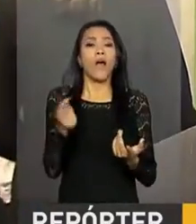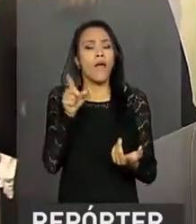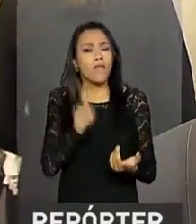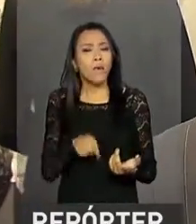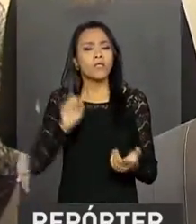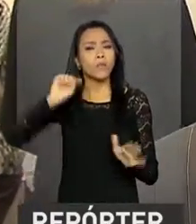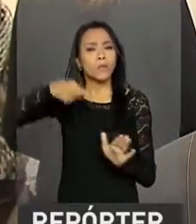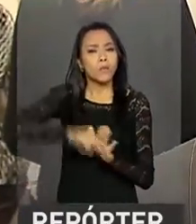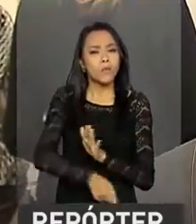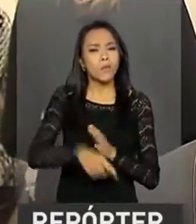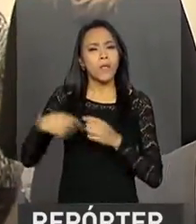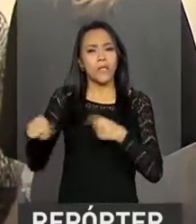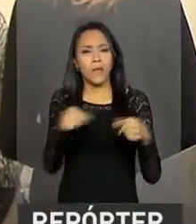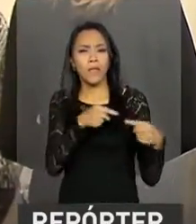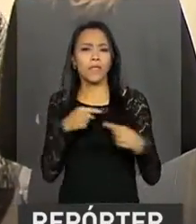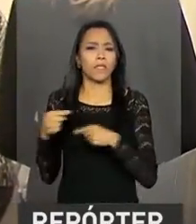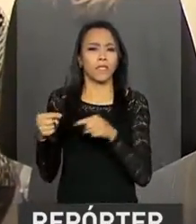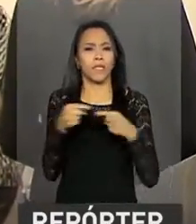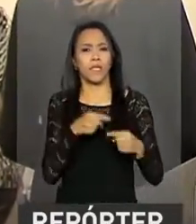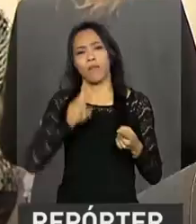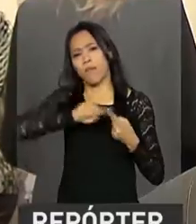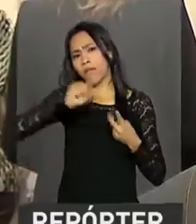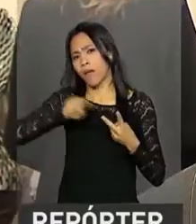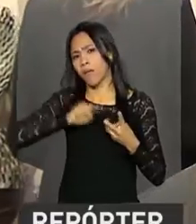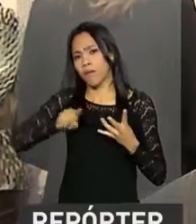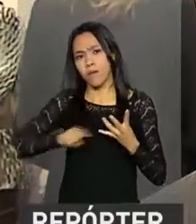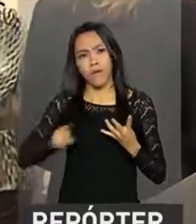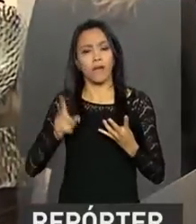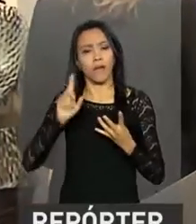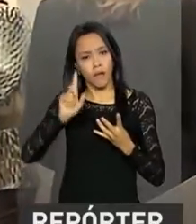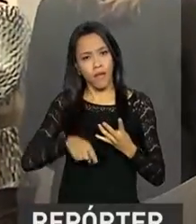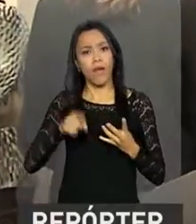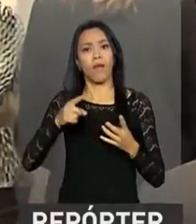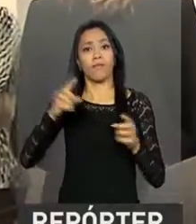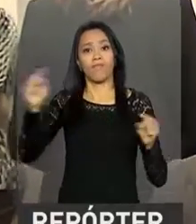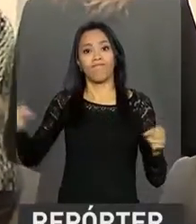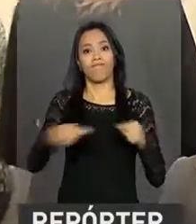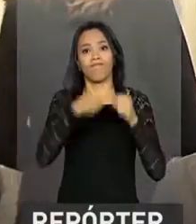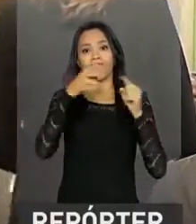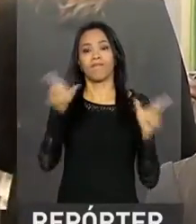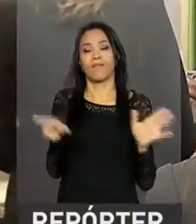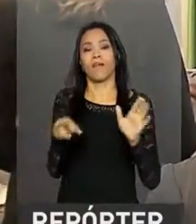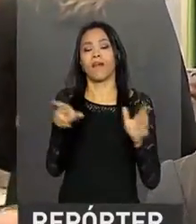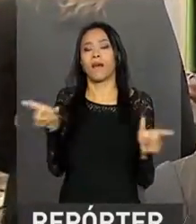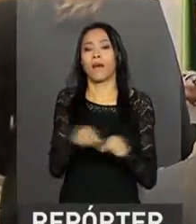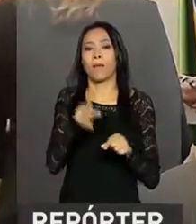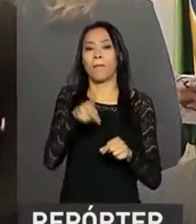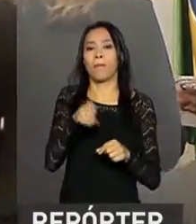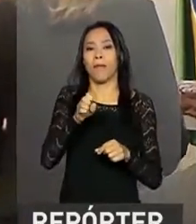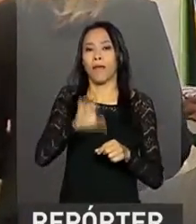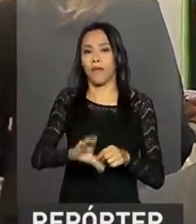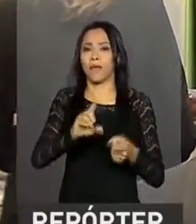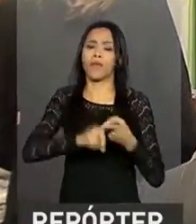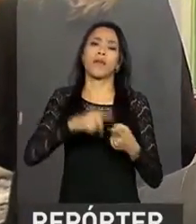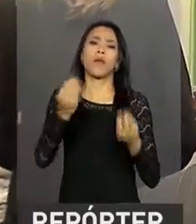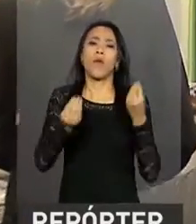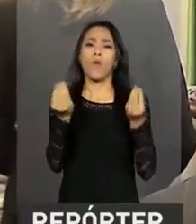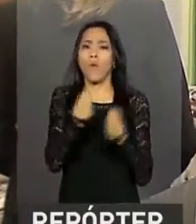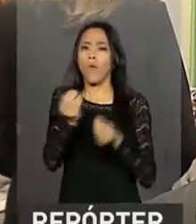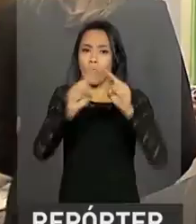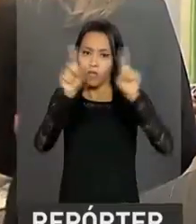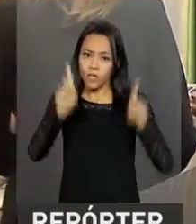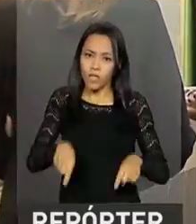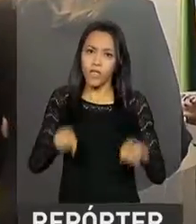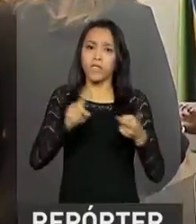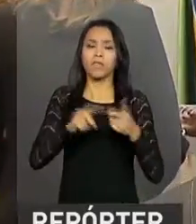profundidade de bater e as variadas questões que fazem parte da pec o funcionalismo público regras de transição regime geral de